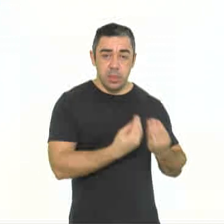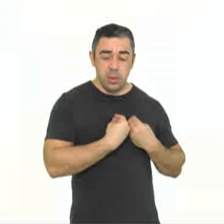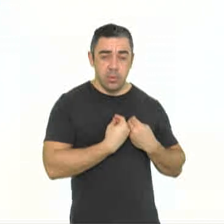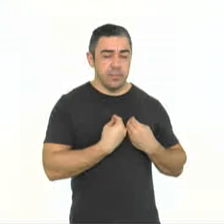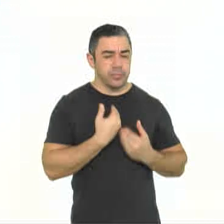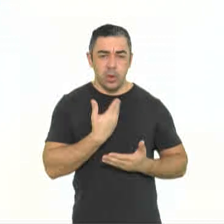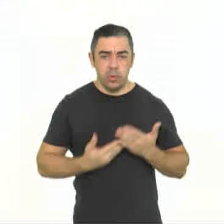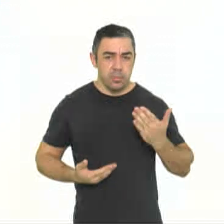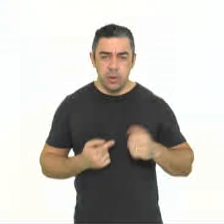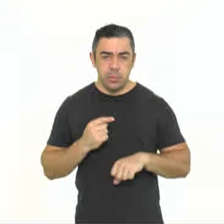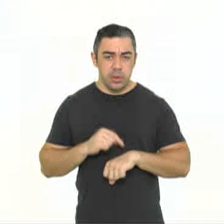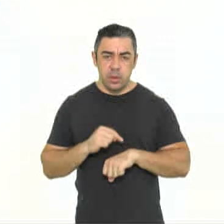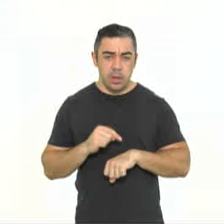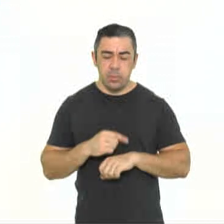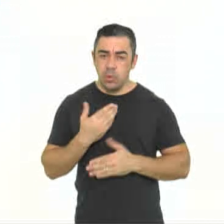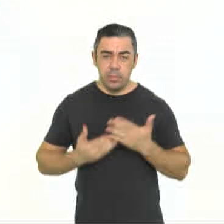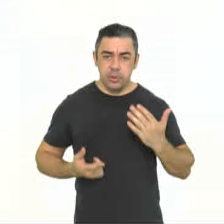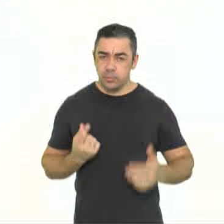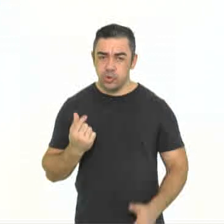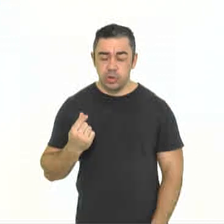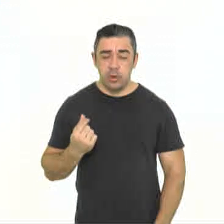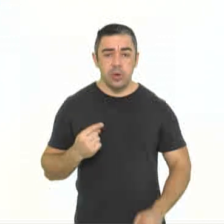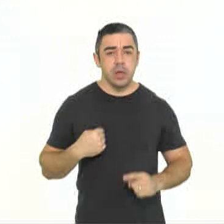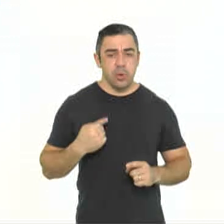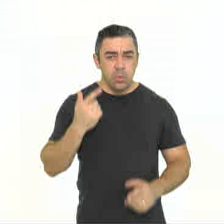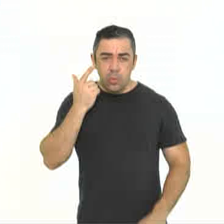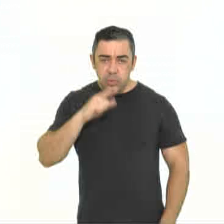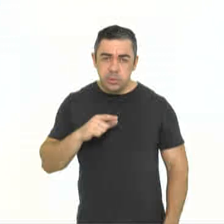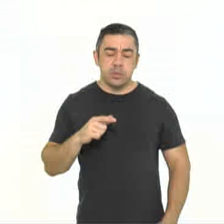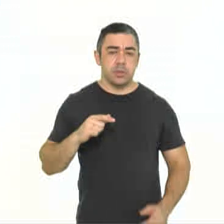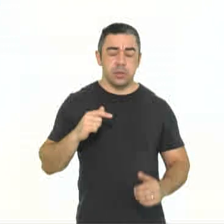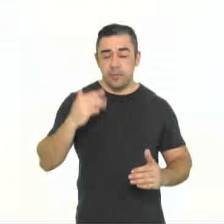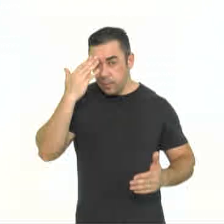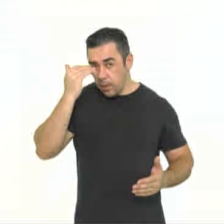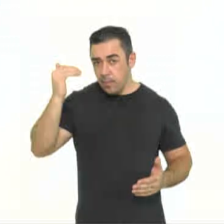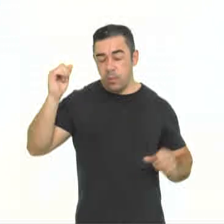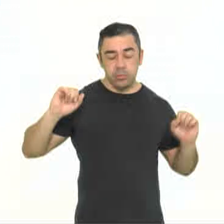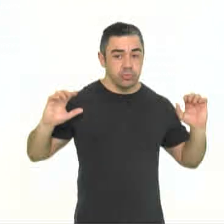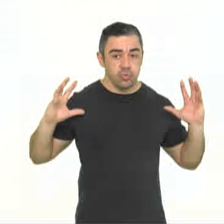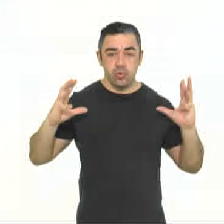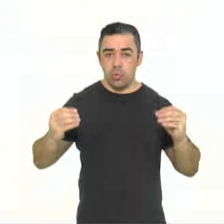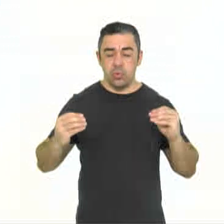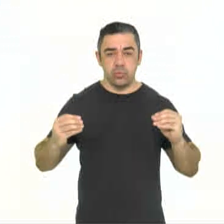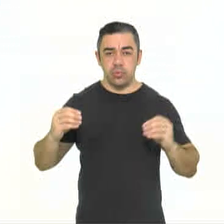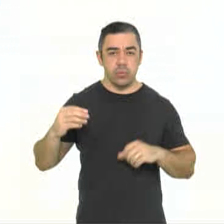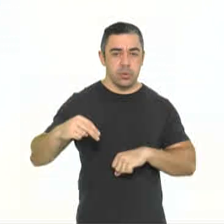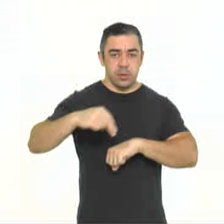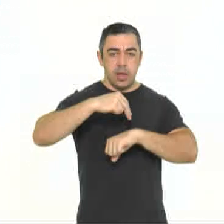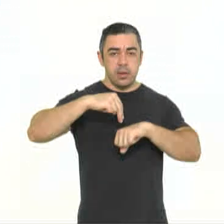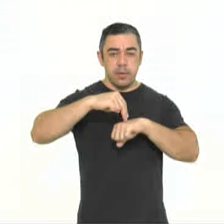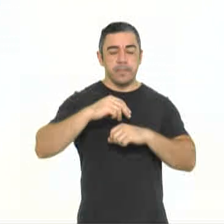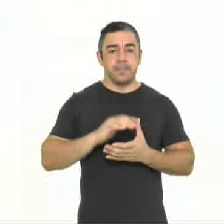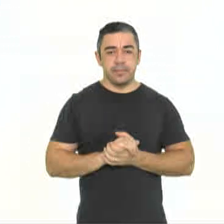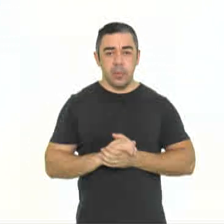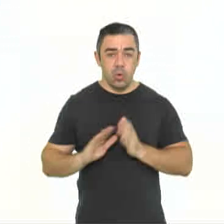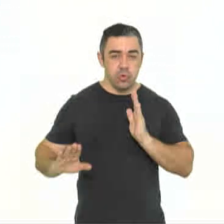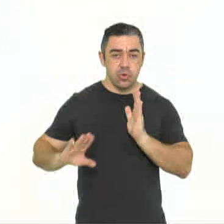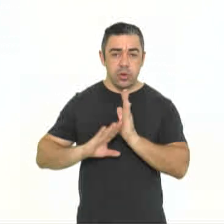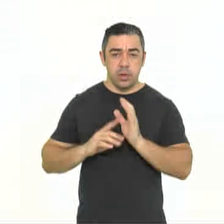Não perdi meu tempo nem meu dinheiro. Passei a ser uma glória nacional e ao saltar no